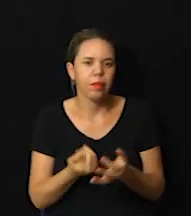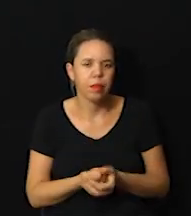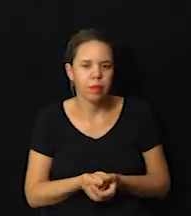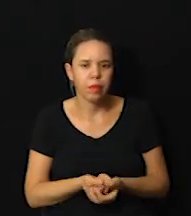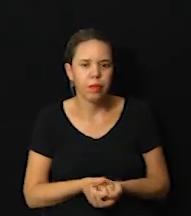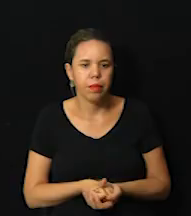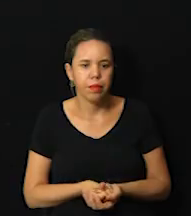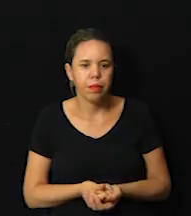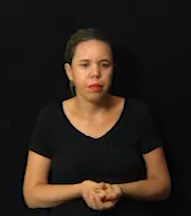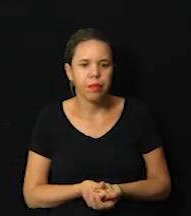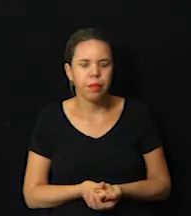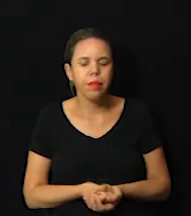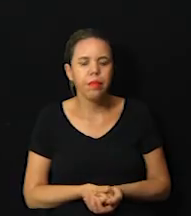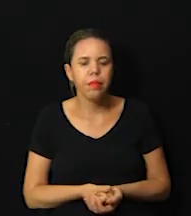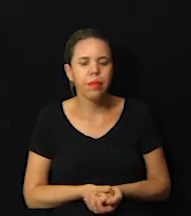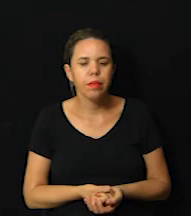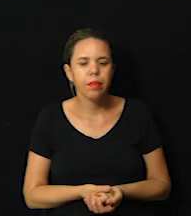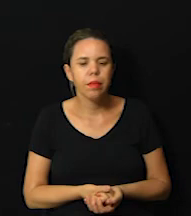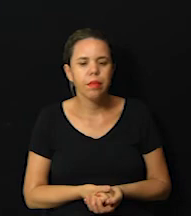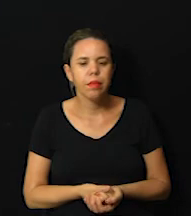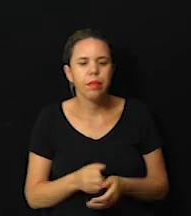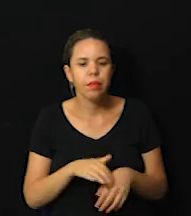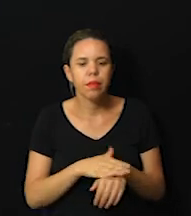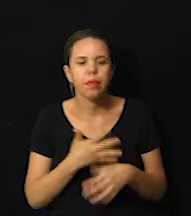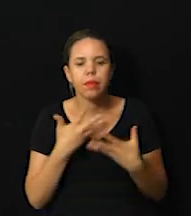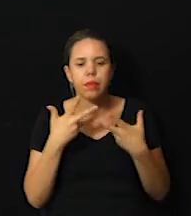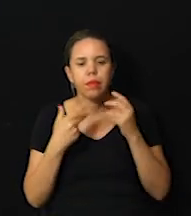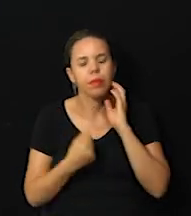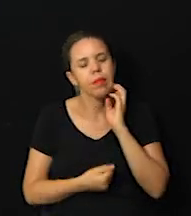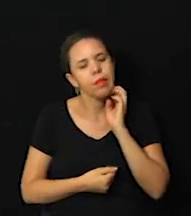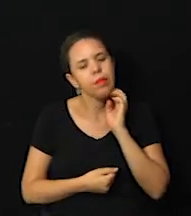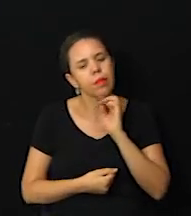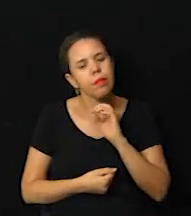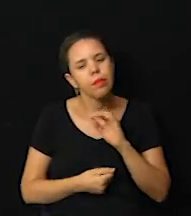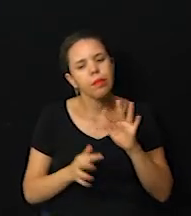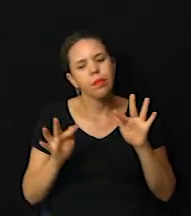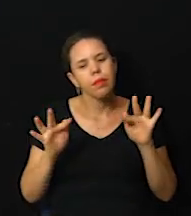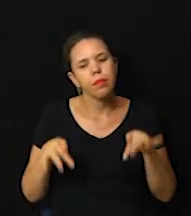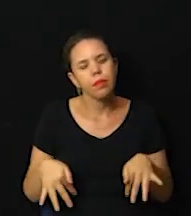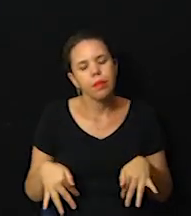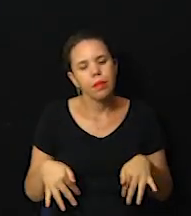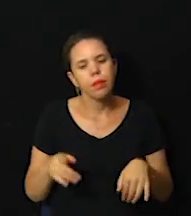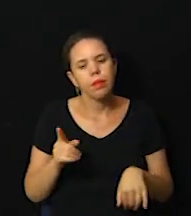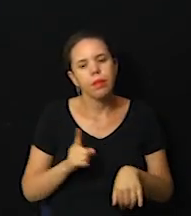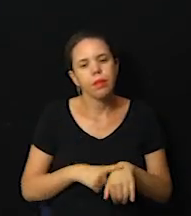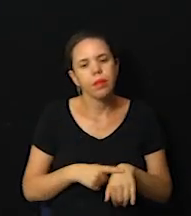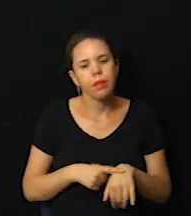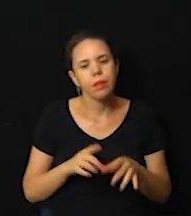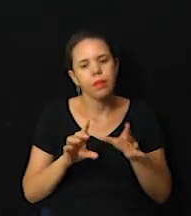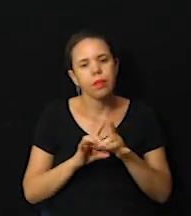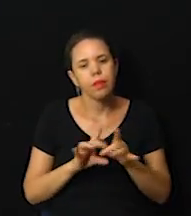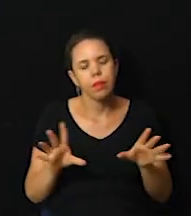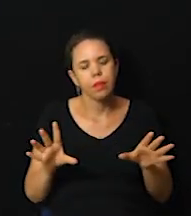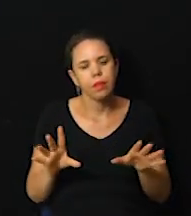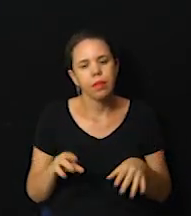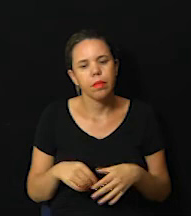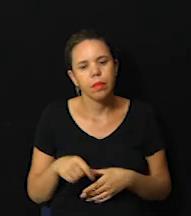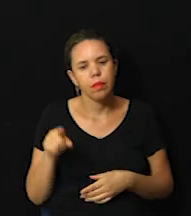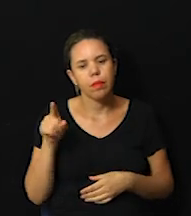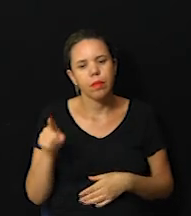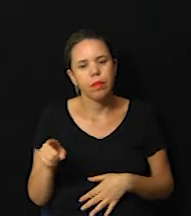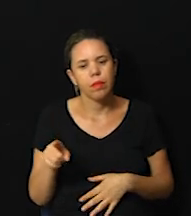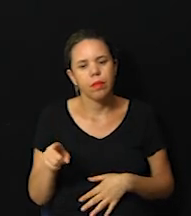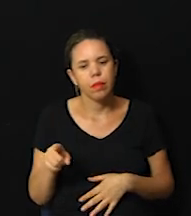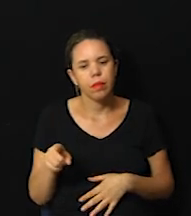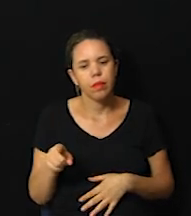forma. Alessandra, a nossa conversa foi maravilhosa, mas a gente já está encerrando o nosso tempo. Mas eu queria deixar esse último momento para